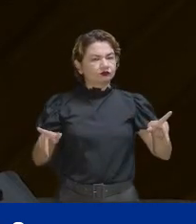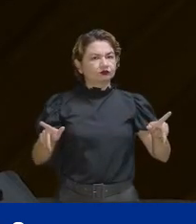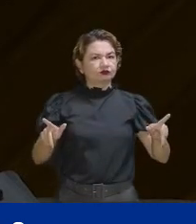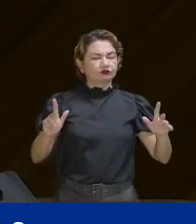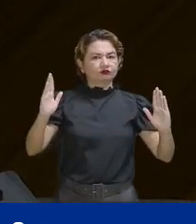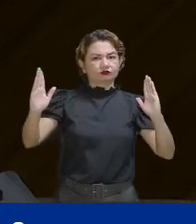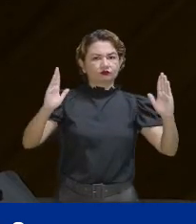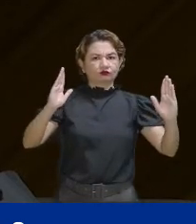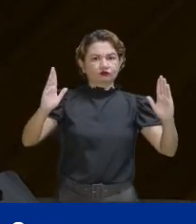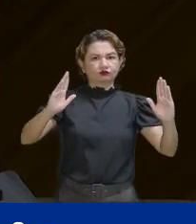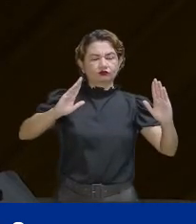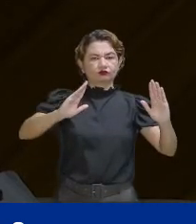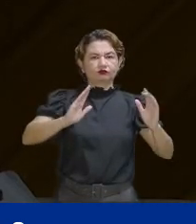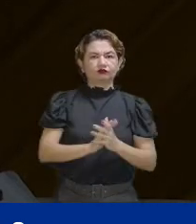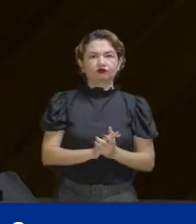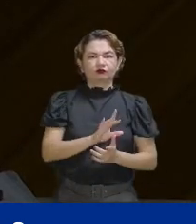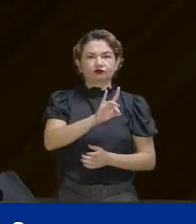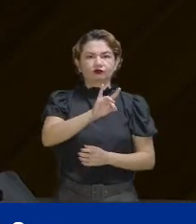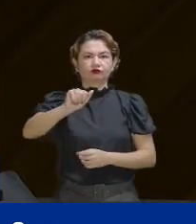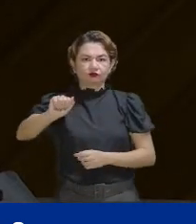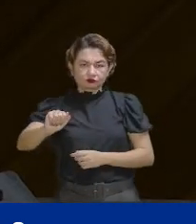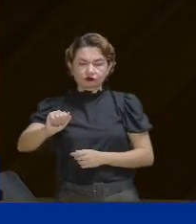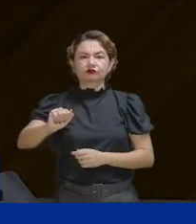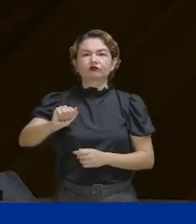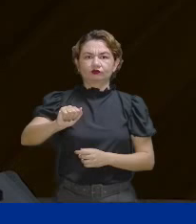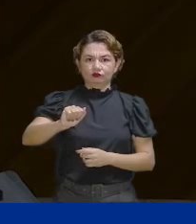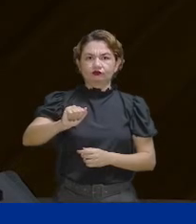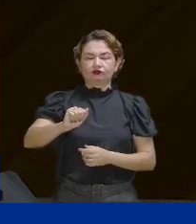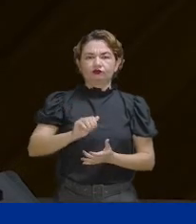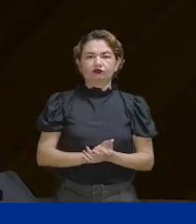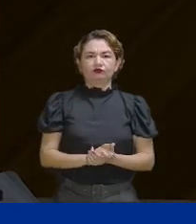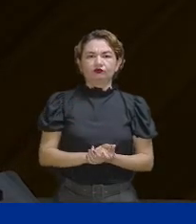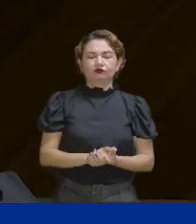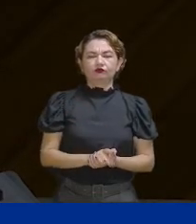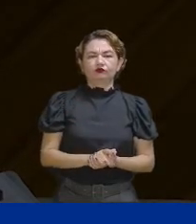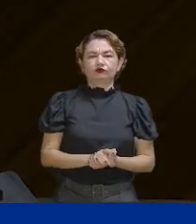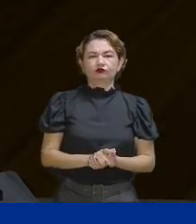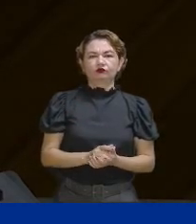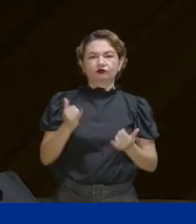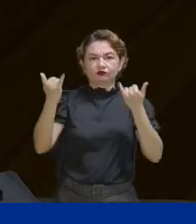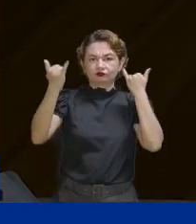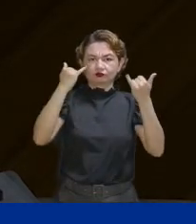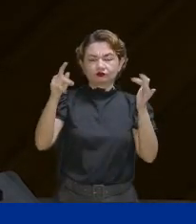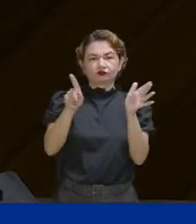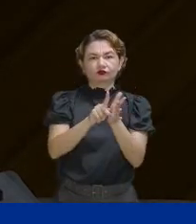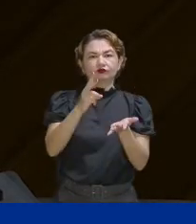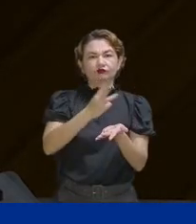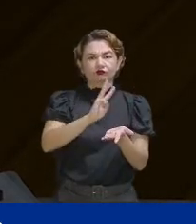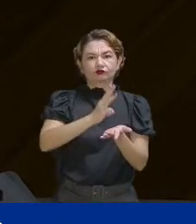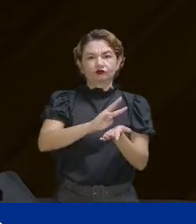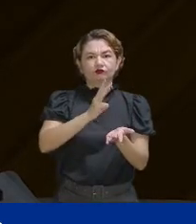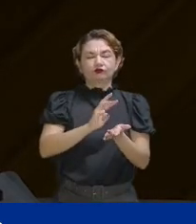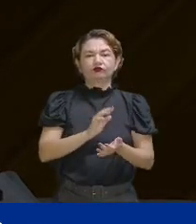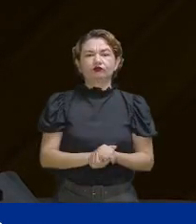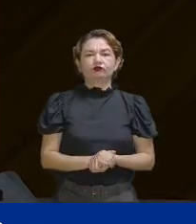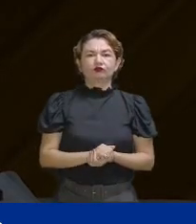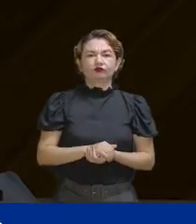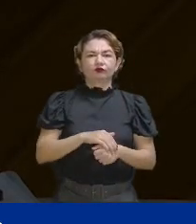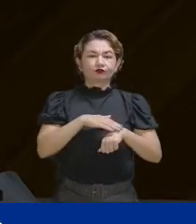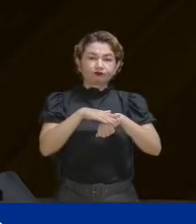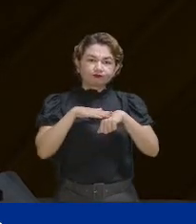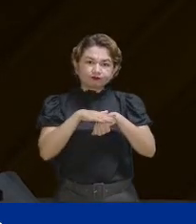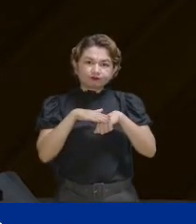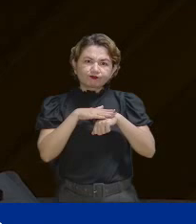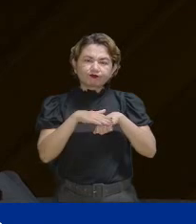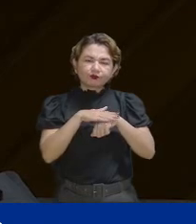bem desenhada, nariz claro, batom vermelho, os dados traz extraídos toga do preta. celular a indicar que uma das conversas que indicaria,